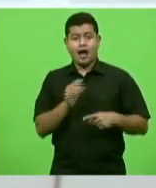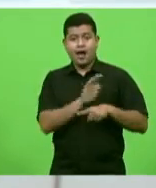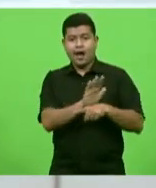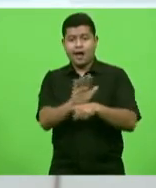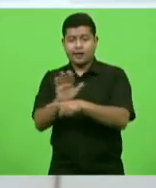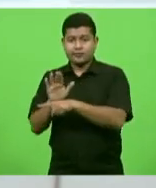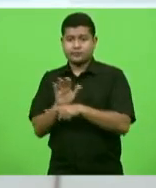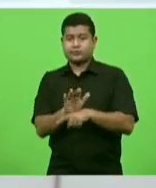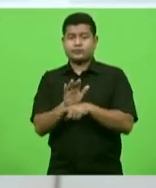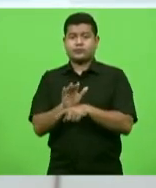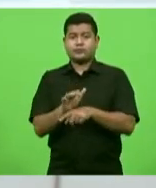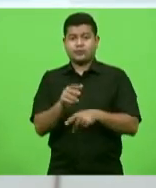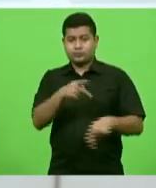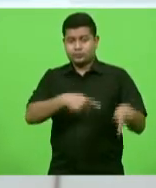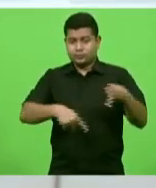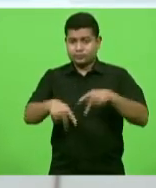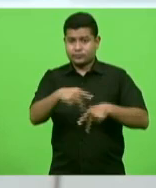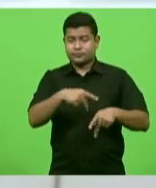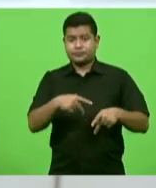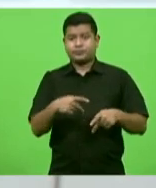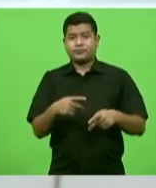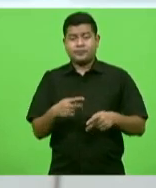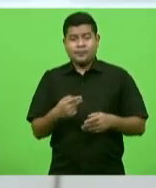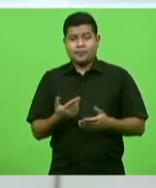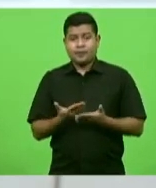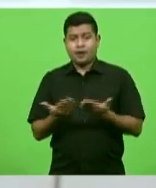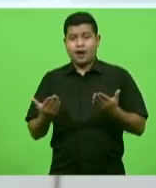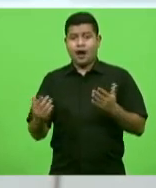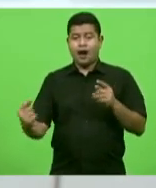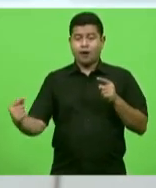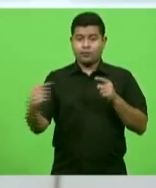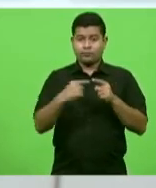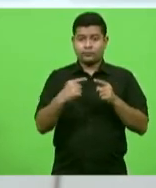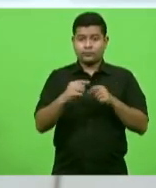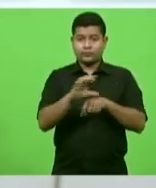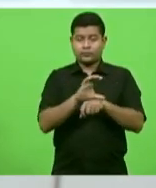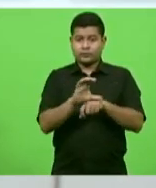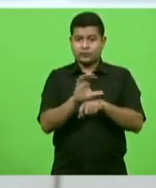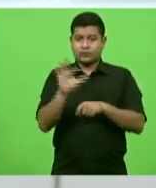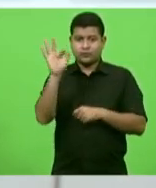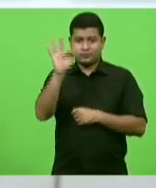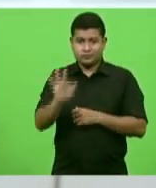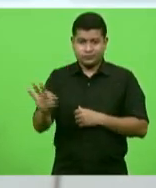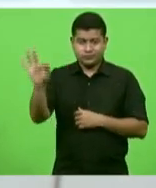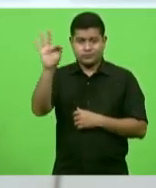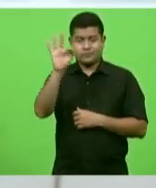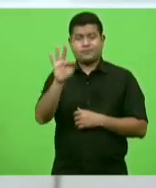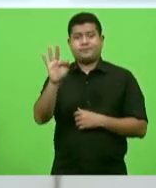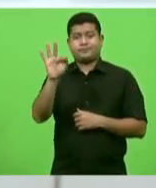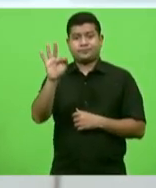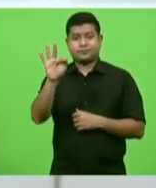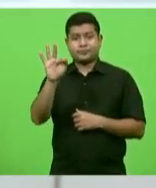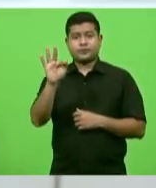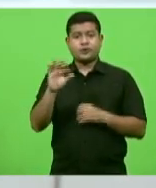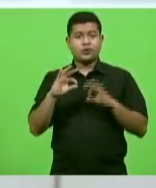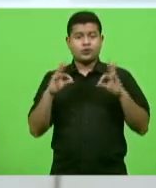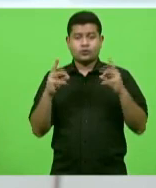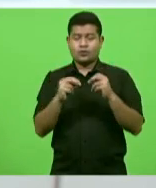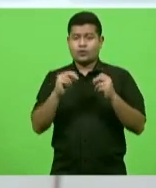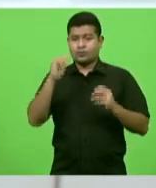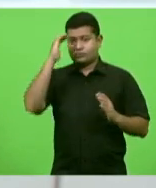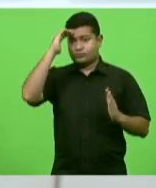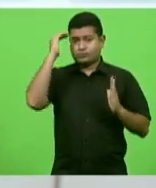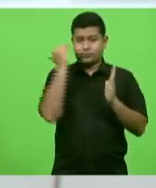pública crescentes contidos na Constituição da República Federativa do Brasil aqui todos aderimos